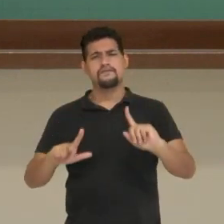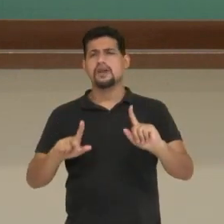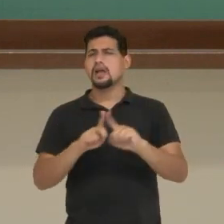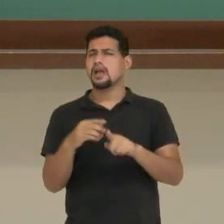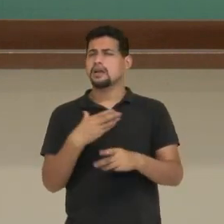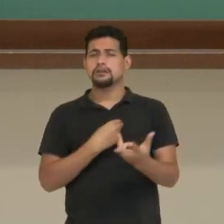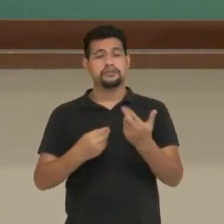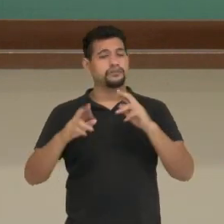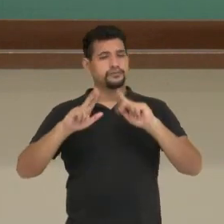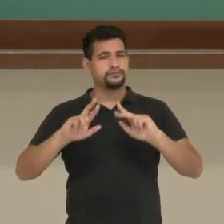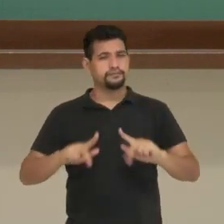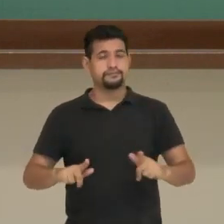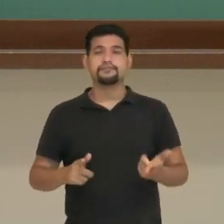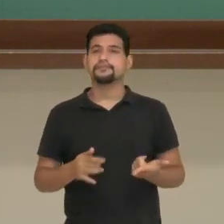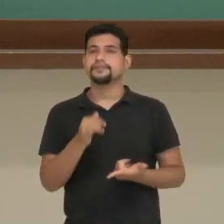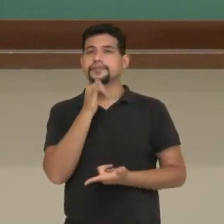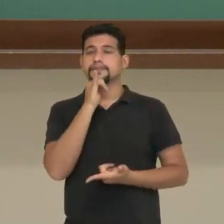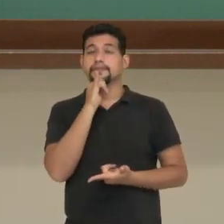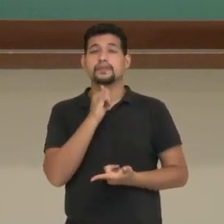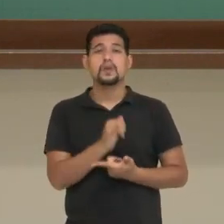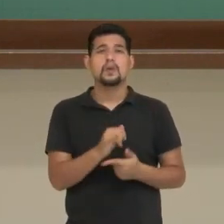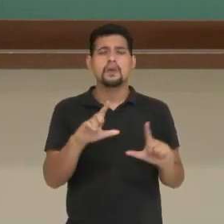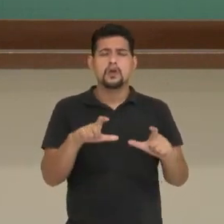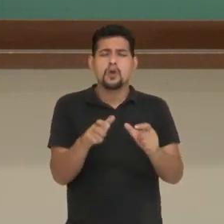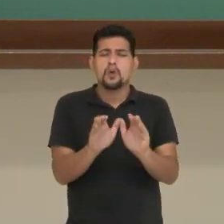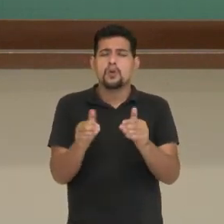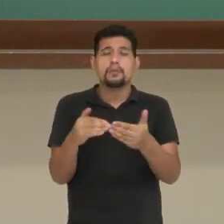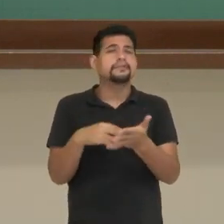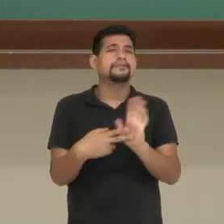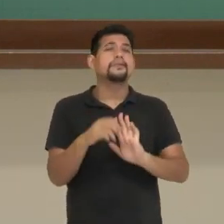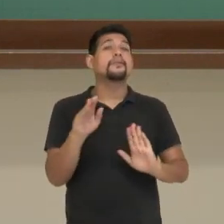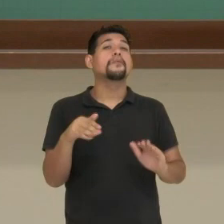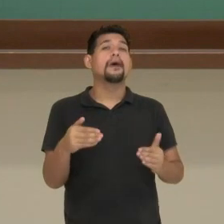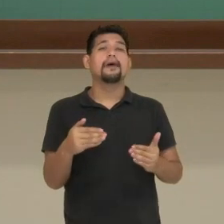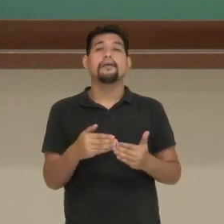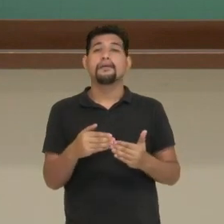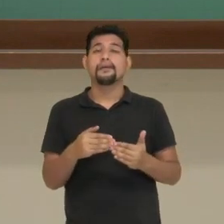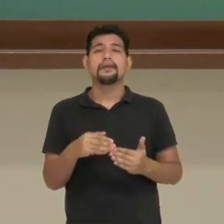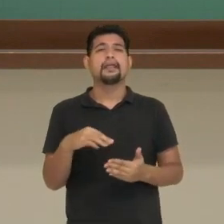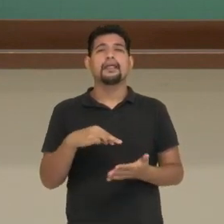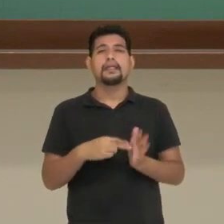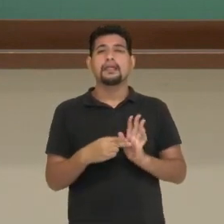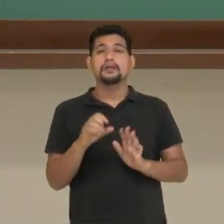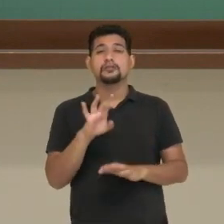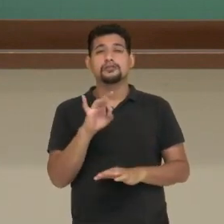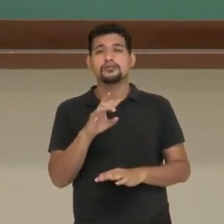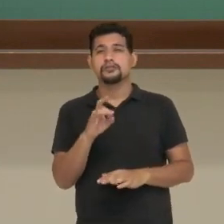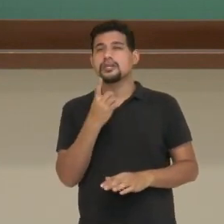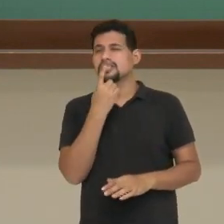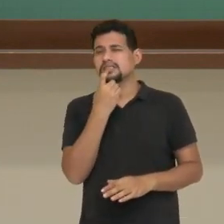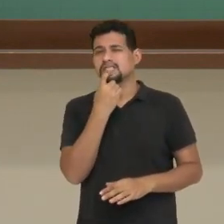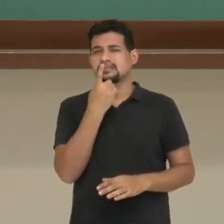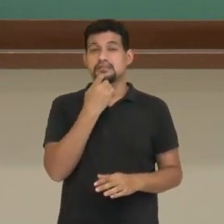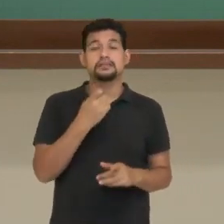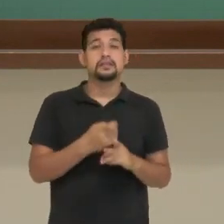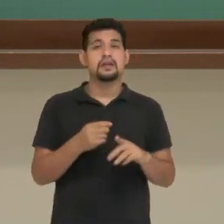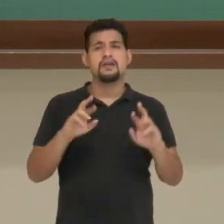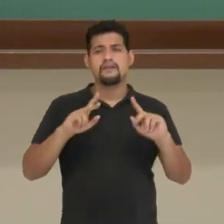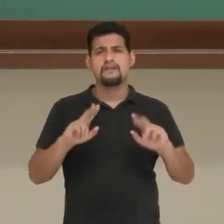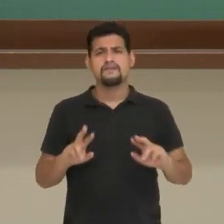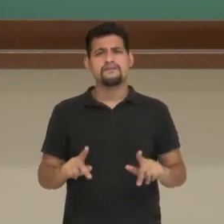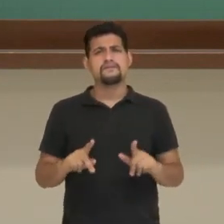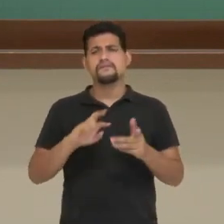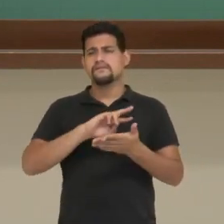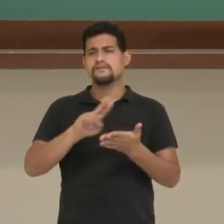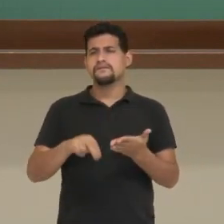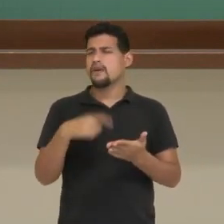coisas diferentes, né? O menor grupo de todos é justamente aquele que é hematófago, que se alimenta de sangue. A maior parte é frugívoro, se alimenta